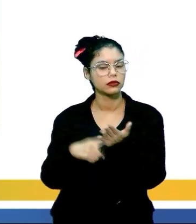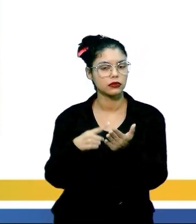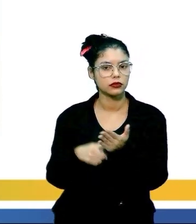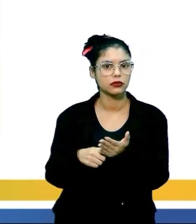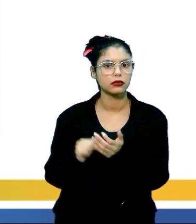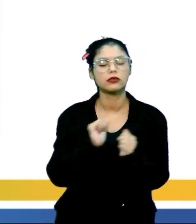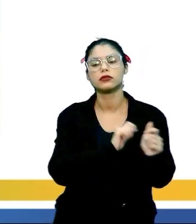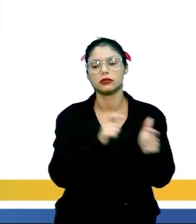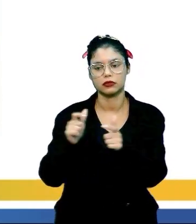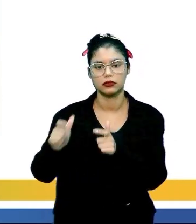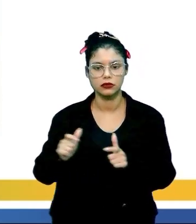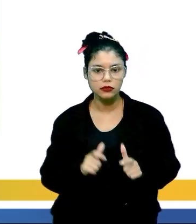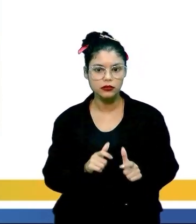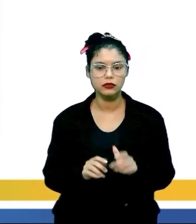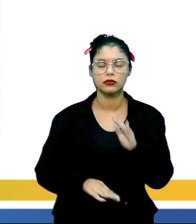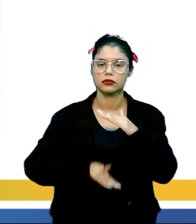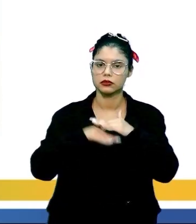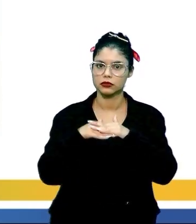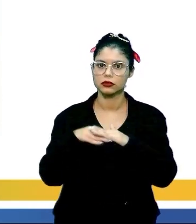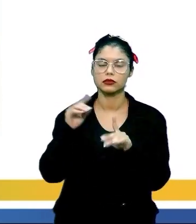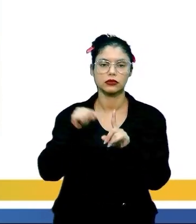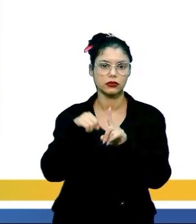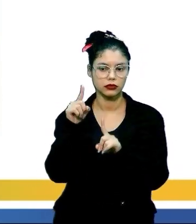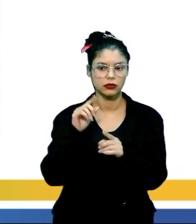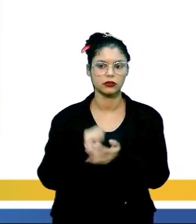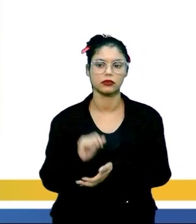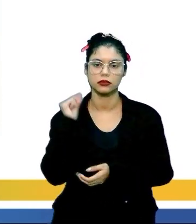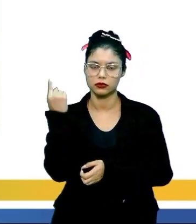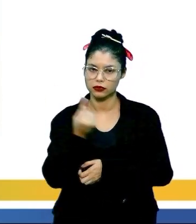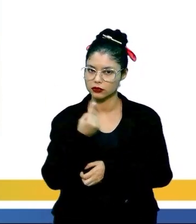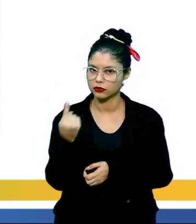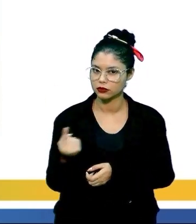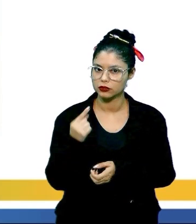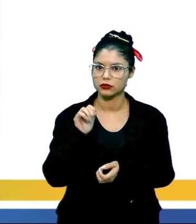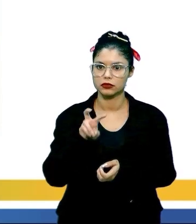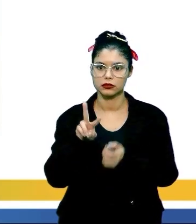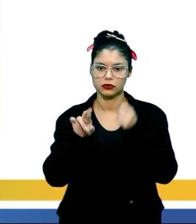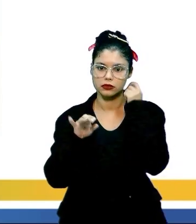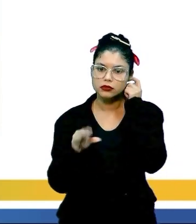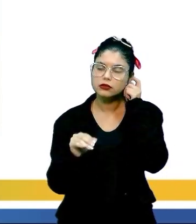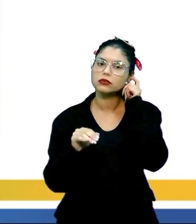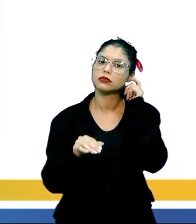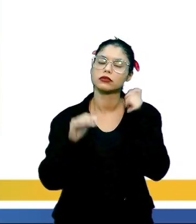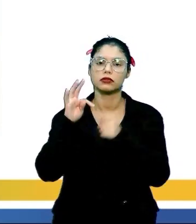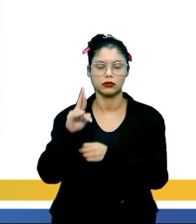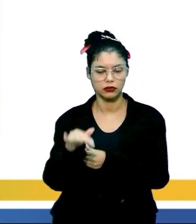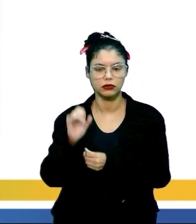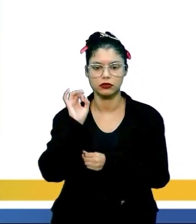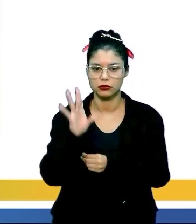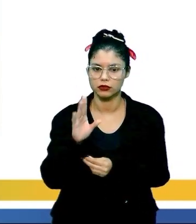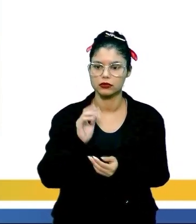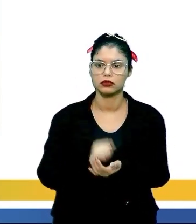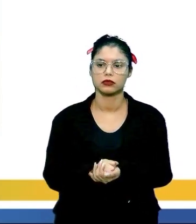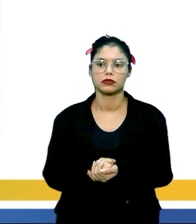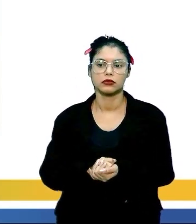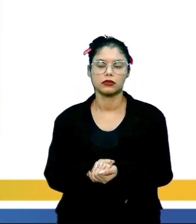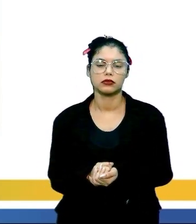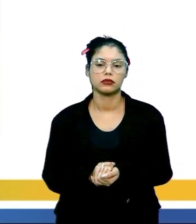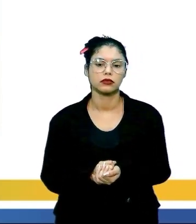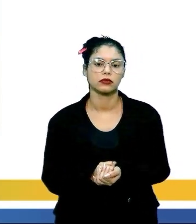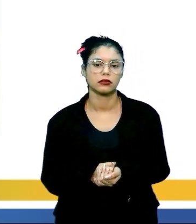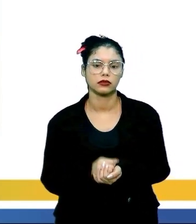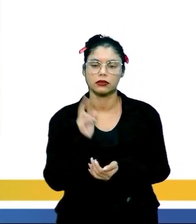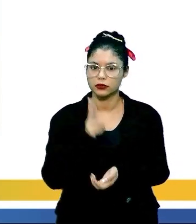condições ambientes de temperatura e pressão. A única variável aí é a temperatura, tá? Então, em